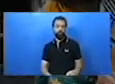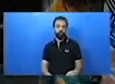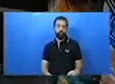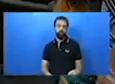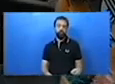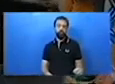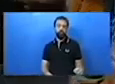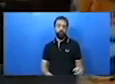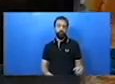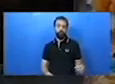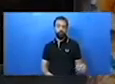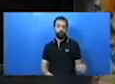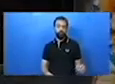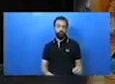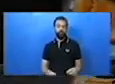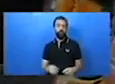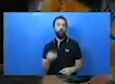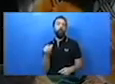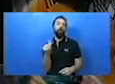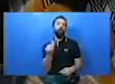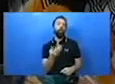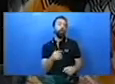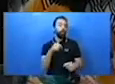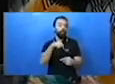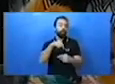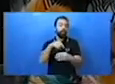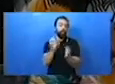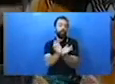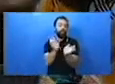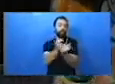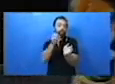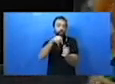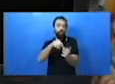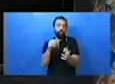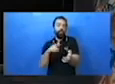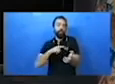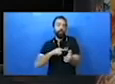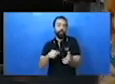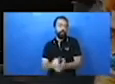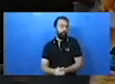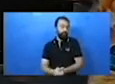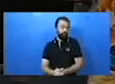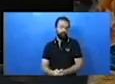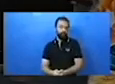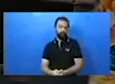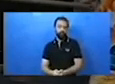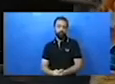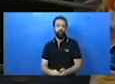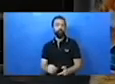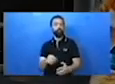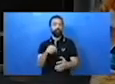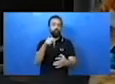parte. Quantos palitos tem em cada grupo? Já está aqui em cima, ó. Cada grupo